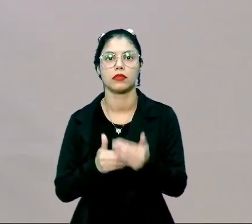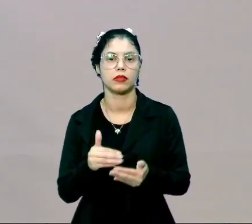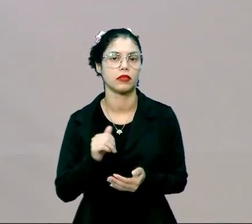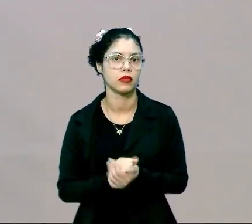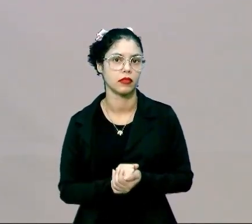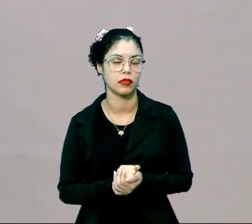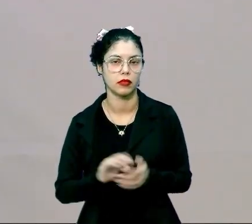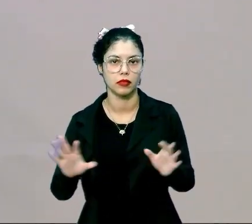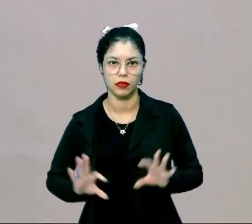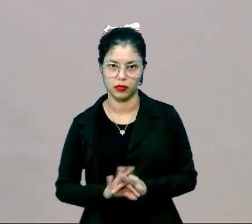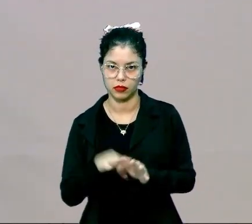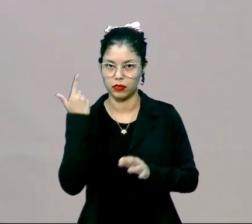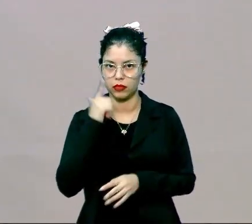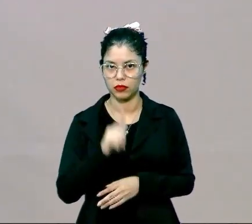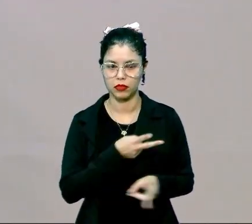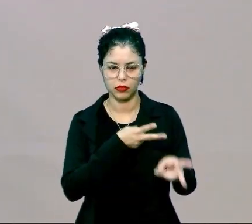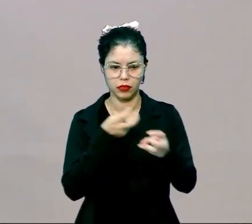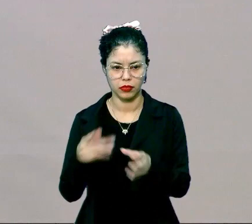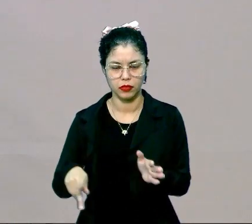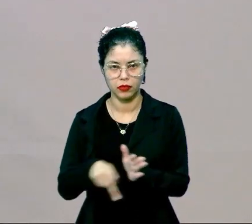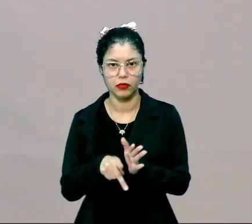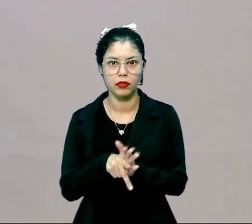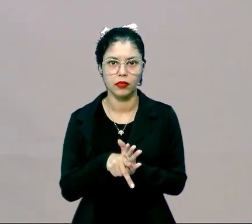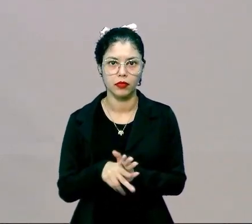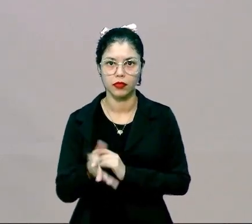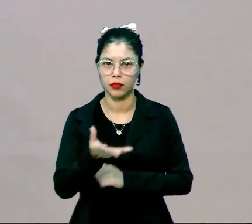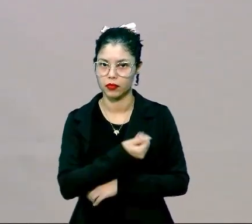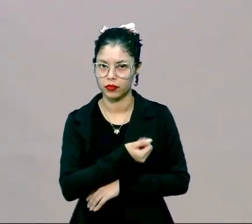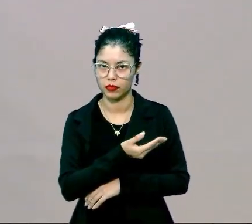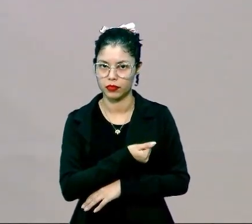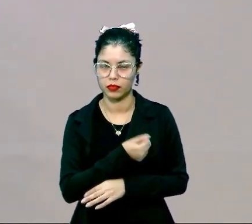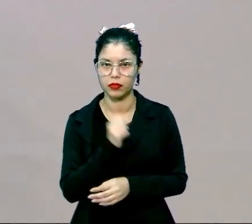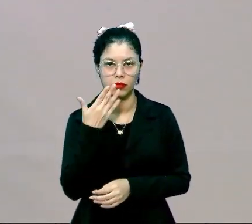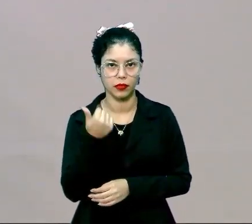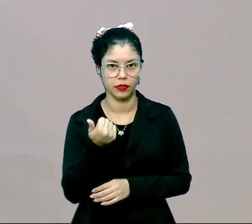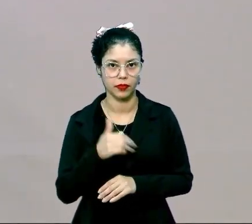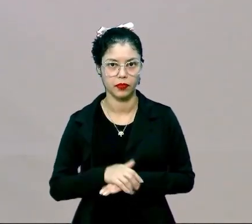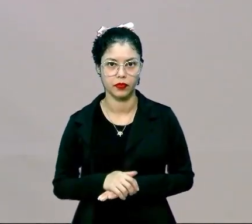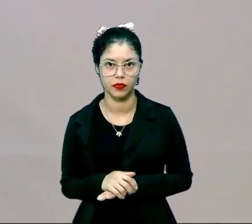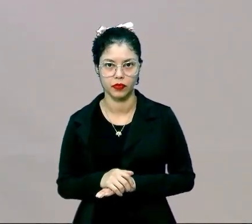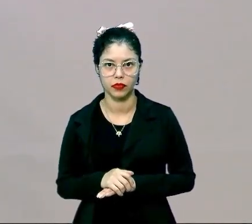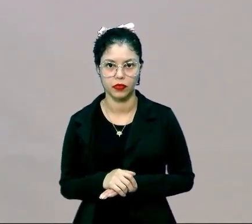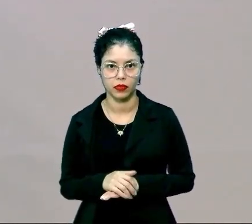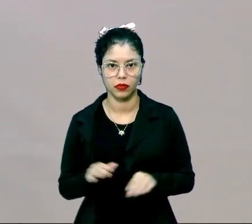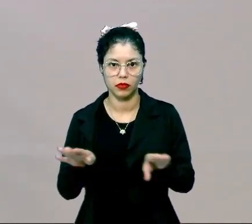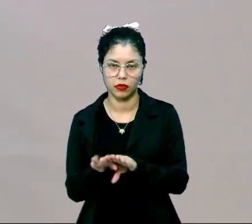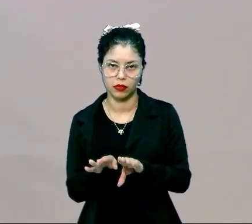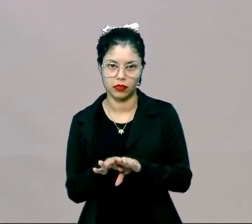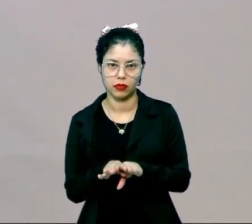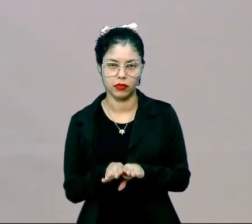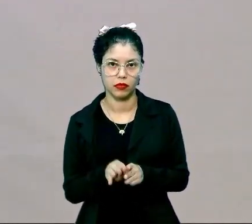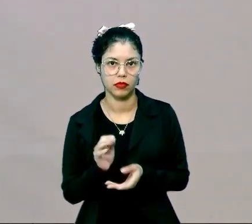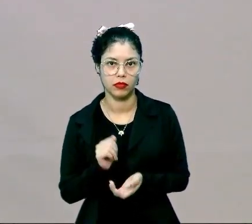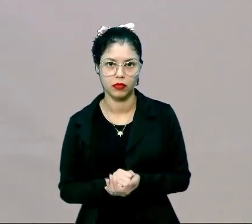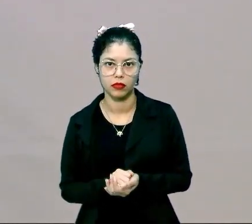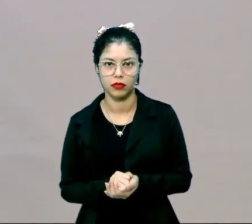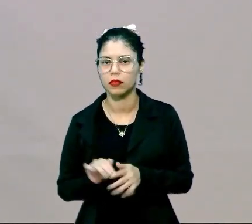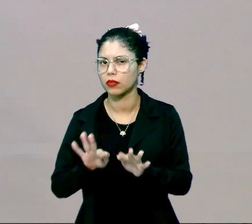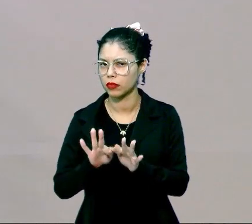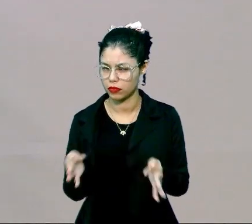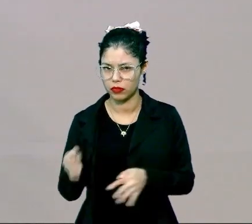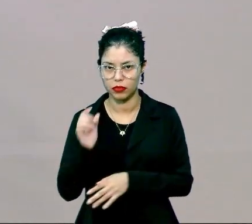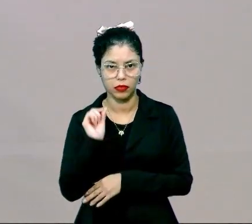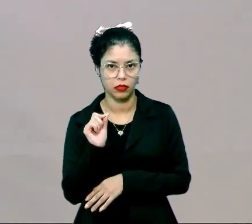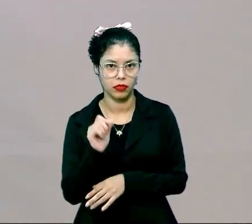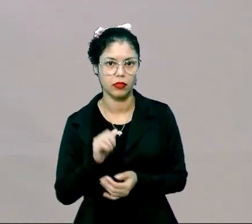reacional. E isso eu consigo determinar com valores numéricos. Tudo bem? E para fazer isso, nós vamos usar uma equação muito simples,